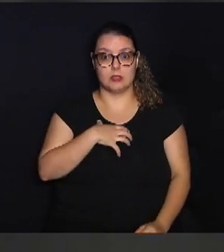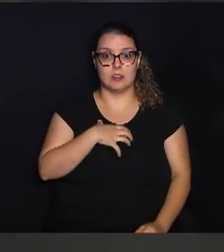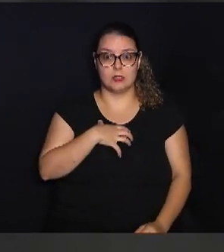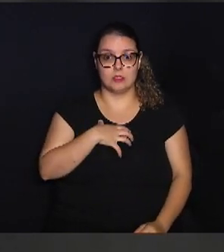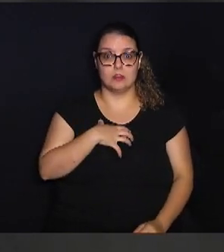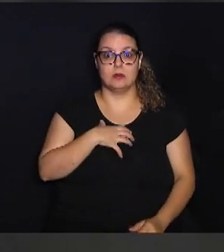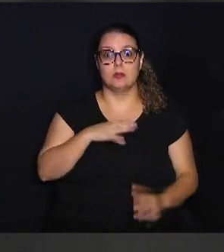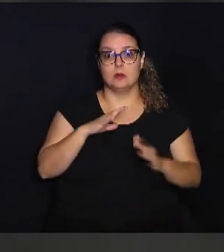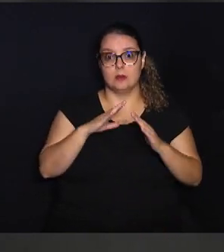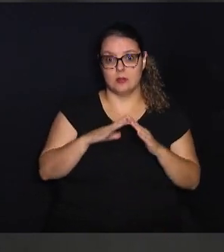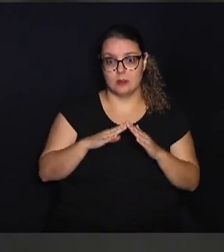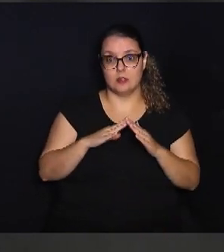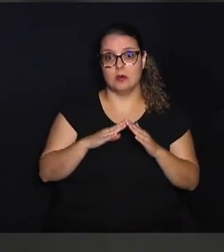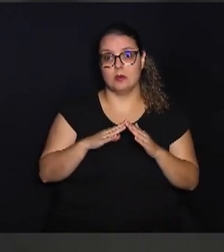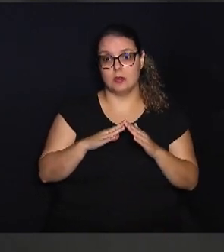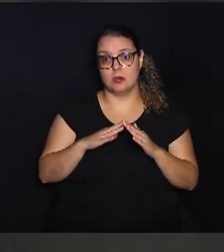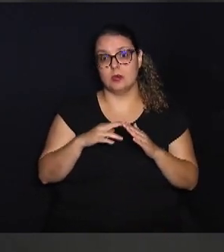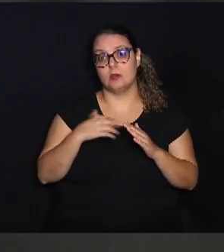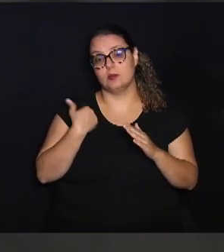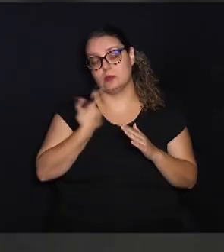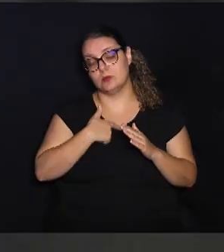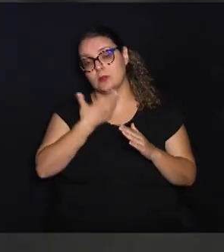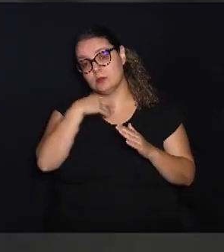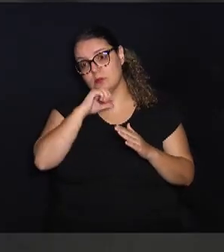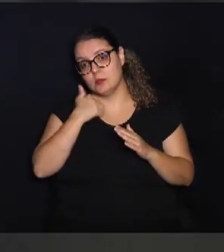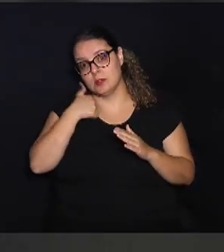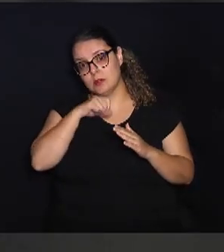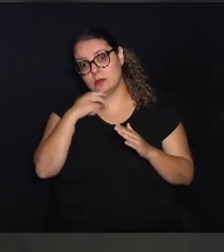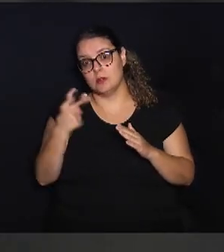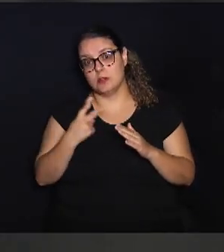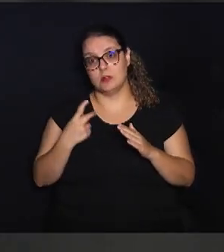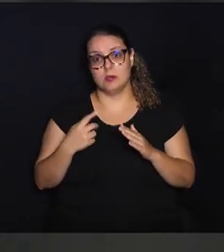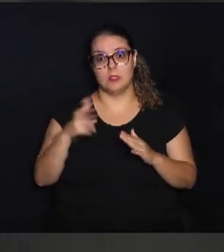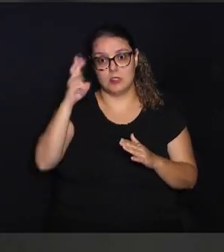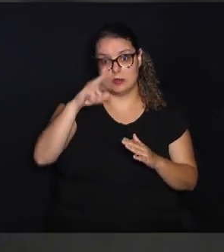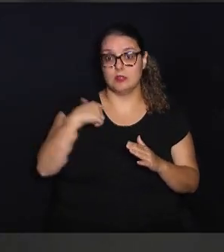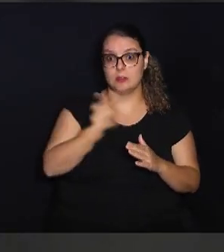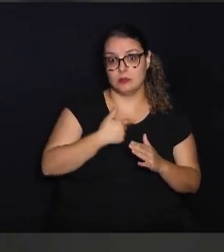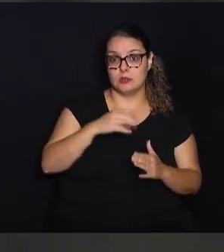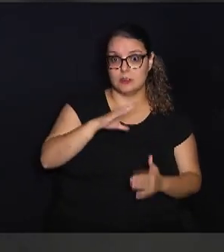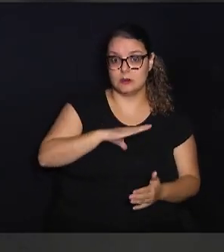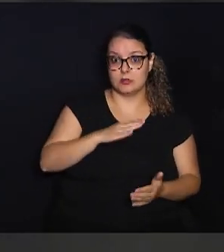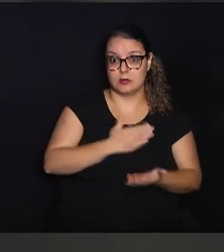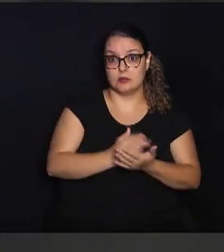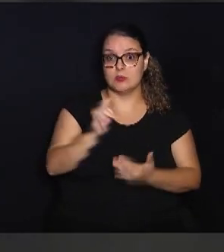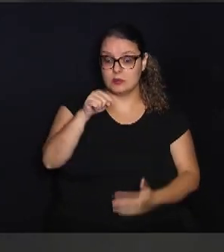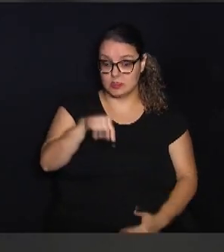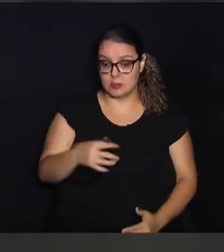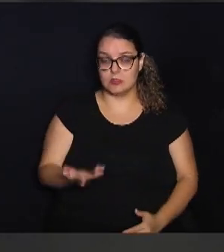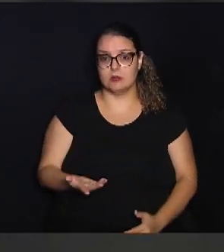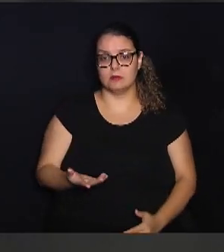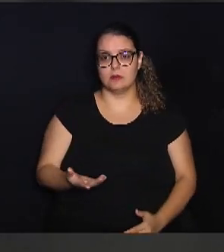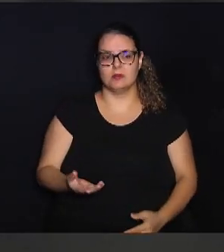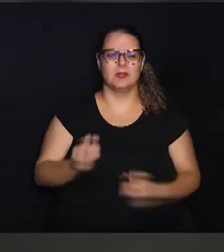pais, o centro de Campinas, né? A história da nossa cidade começou ali, e é inadmissível que uma metrópole com